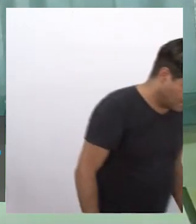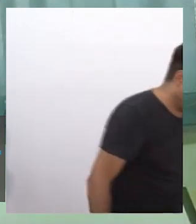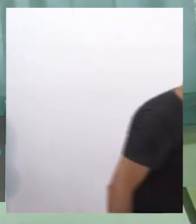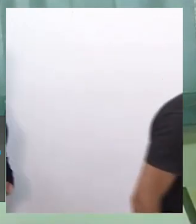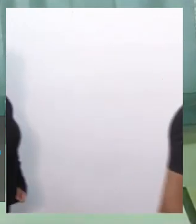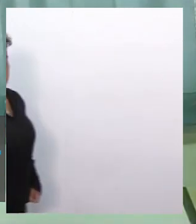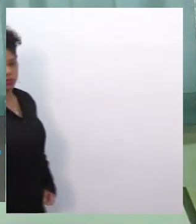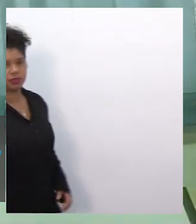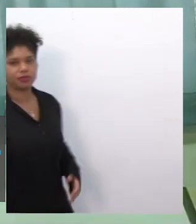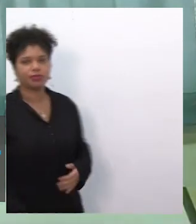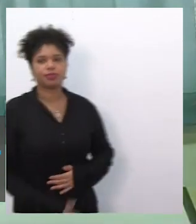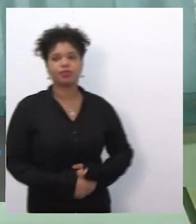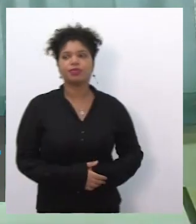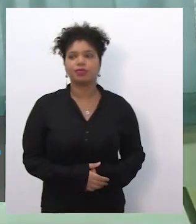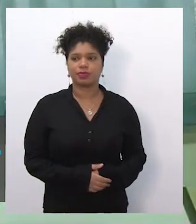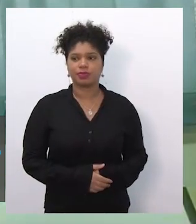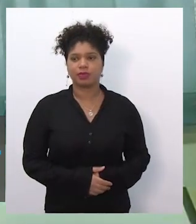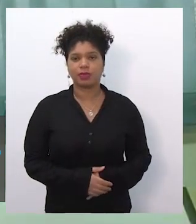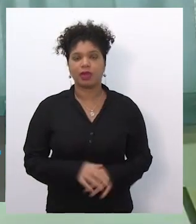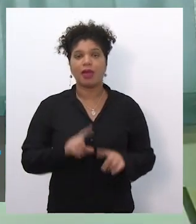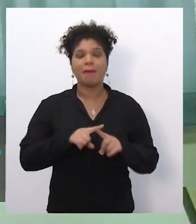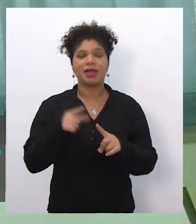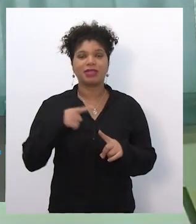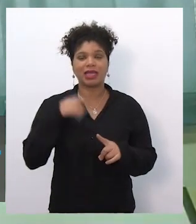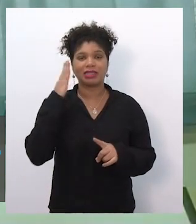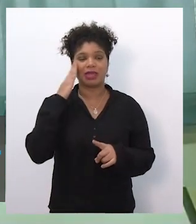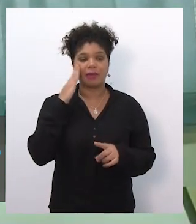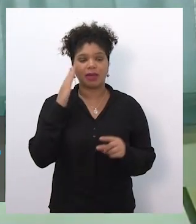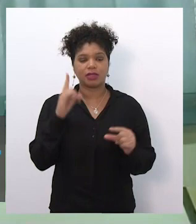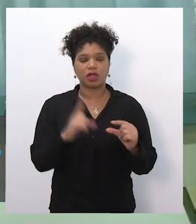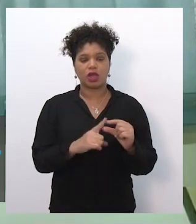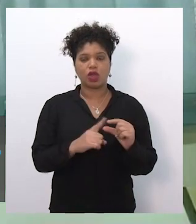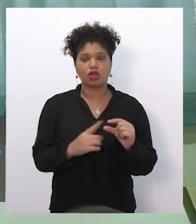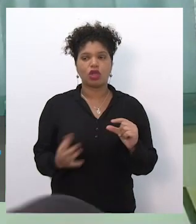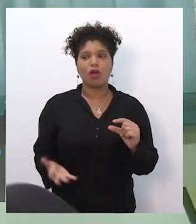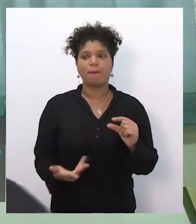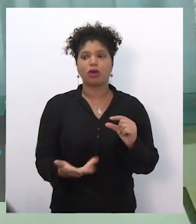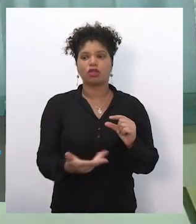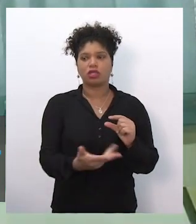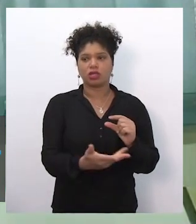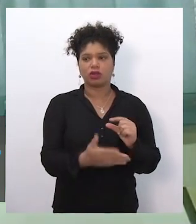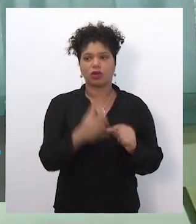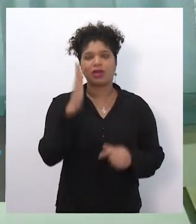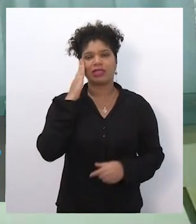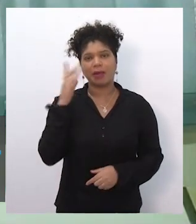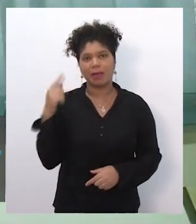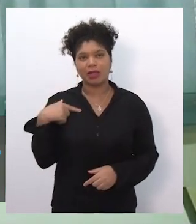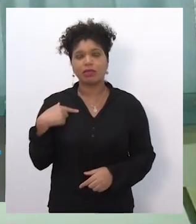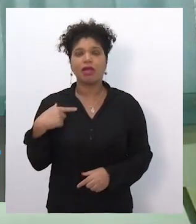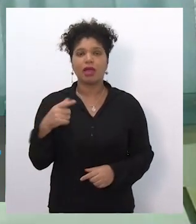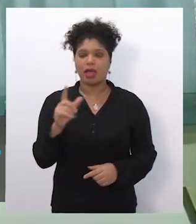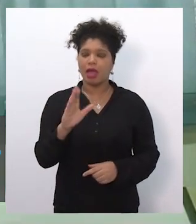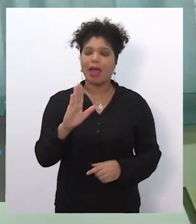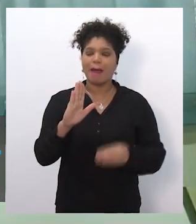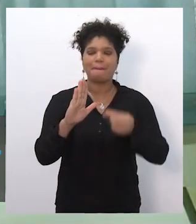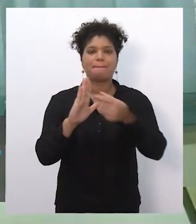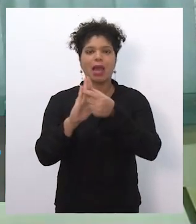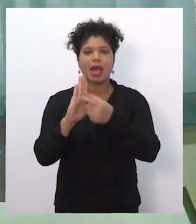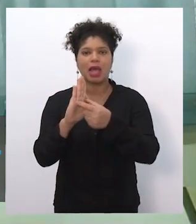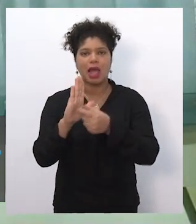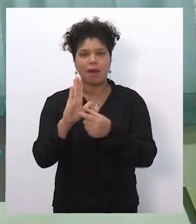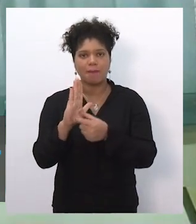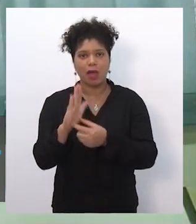ele consegue comportar isso. Se o barramento da placa-mãe também suporta isso. Ele